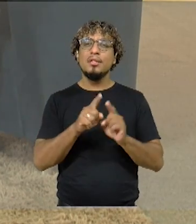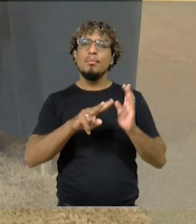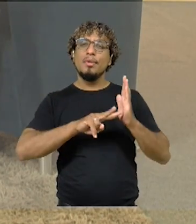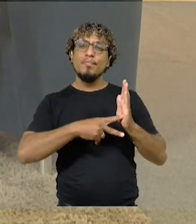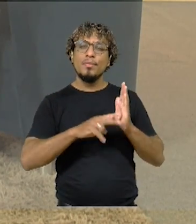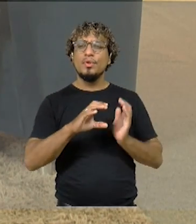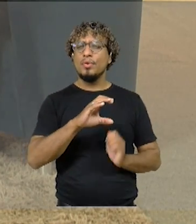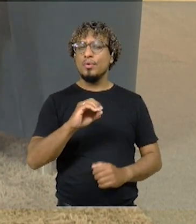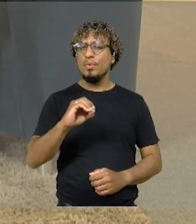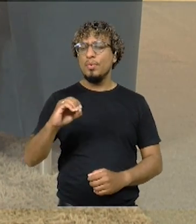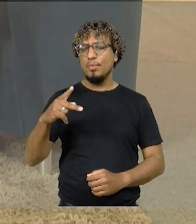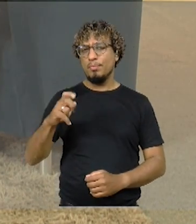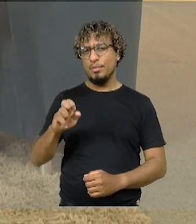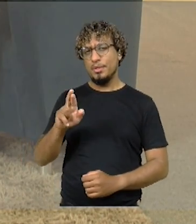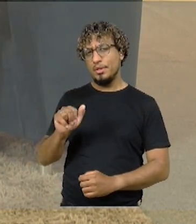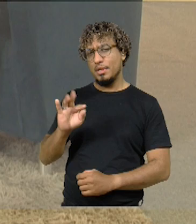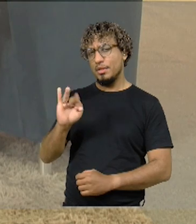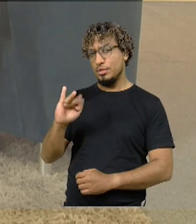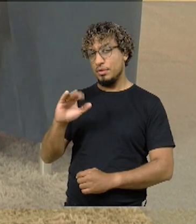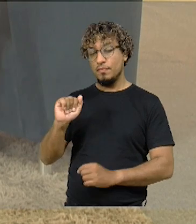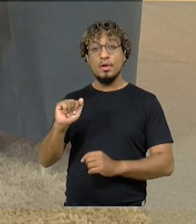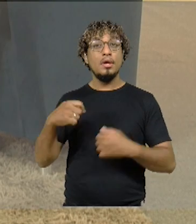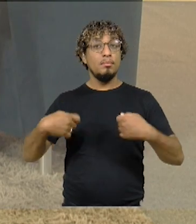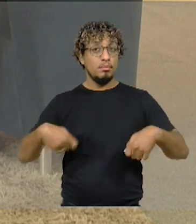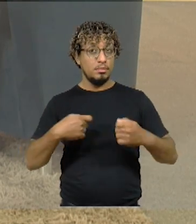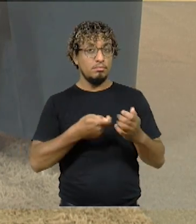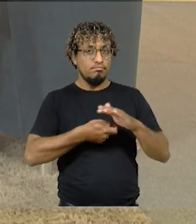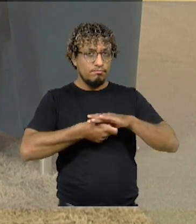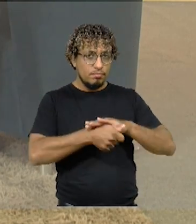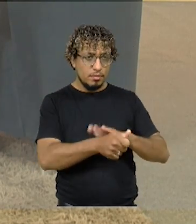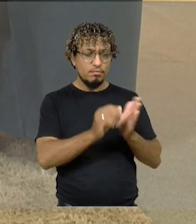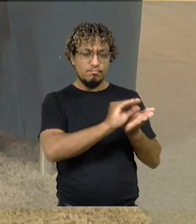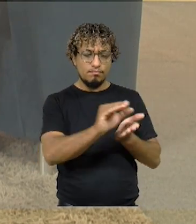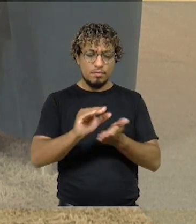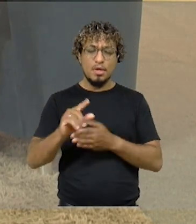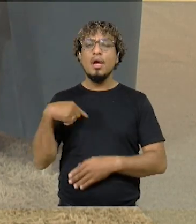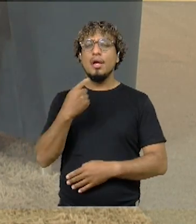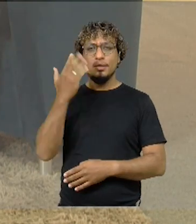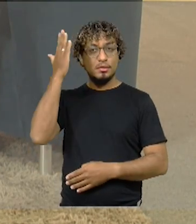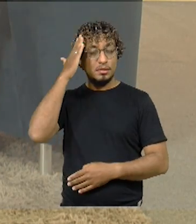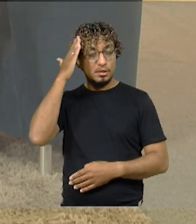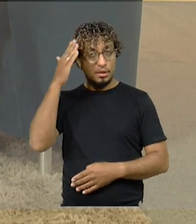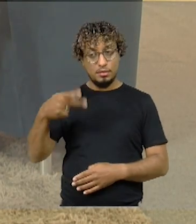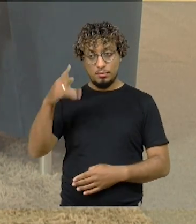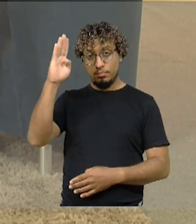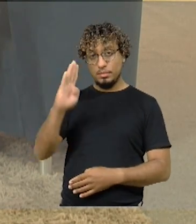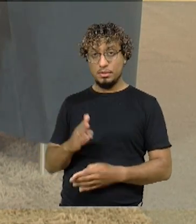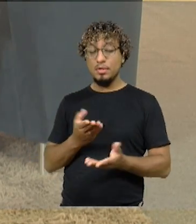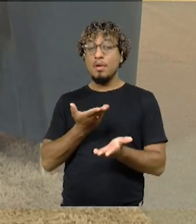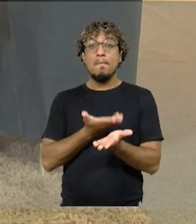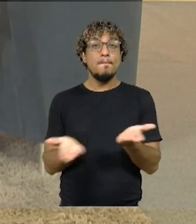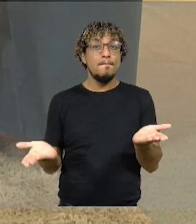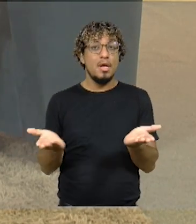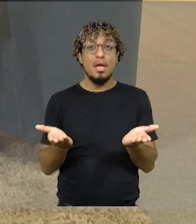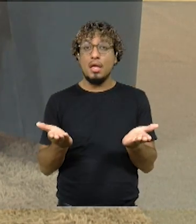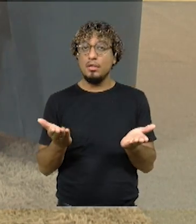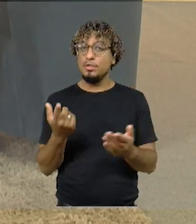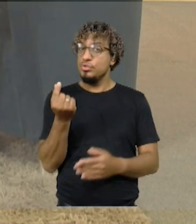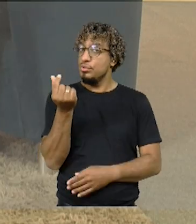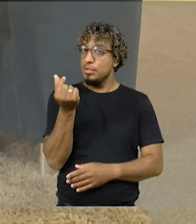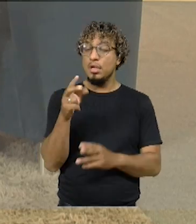né, em termos de quantidade de redução de lixo nas ruas, de conscientização da população, o senhor vai fazer alguma mudança